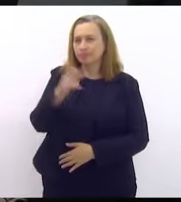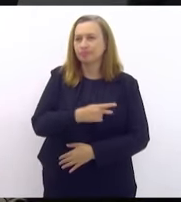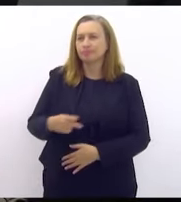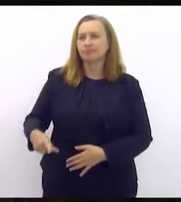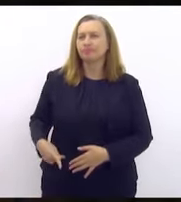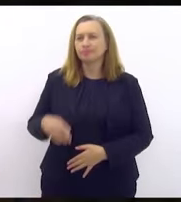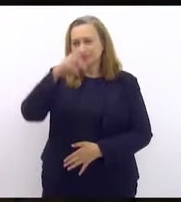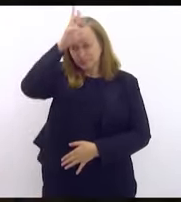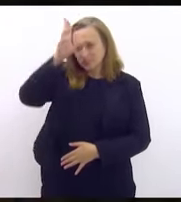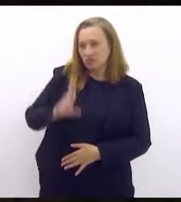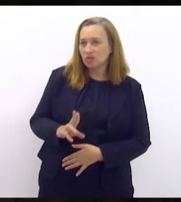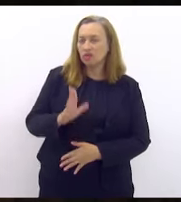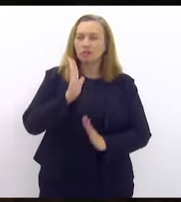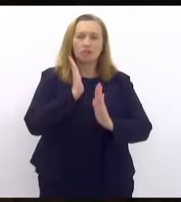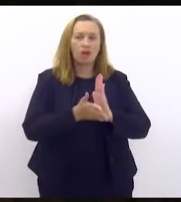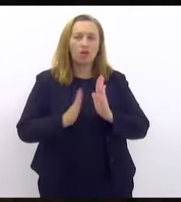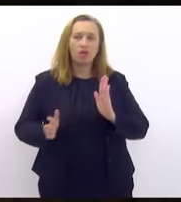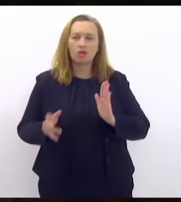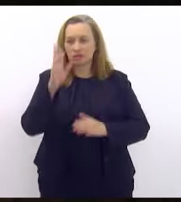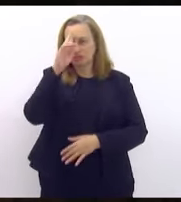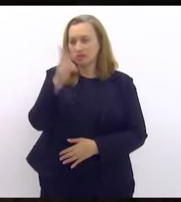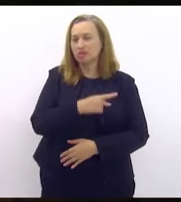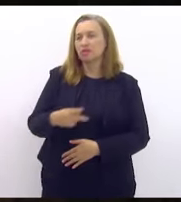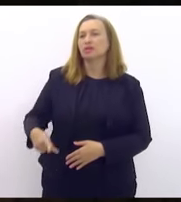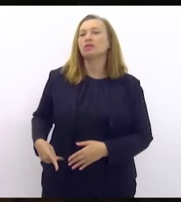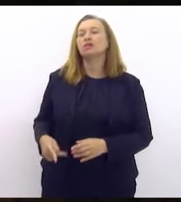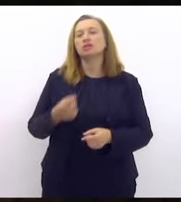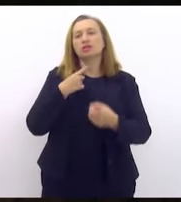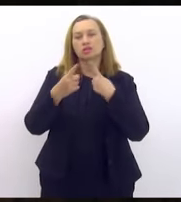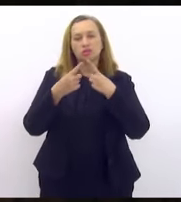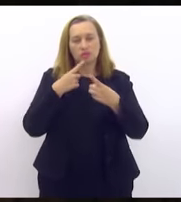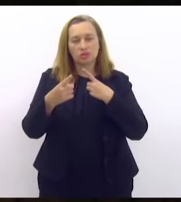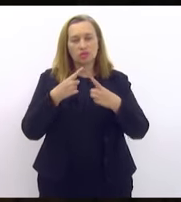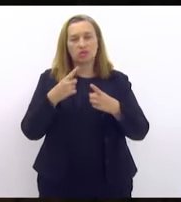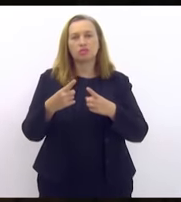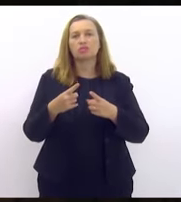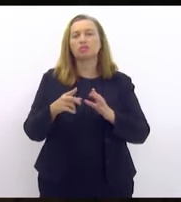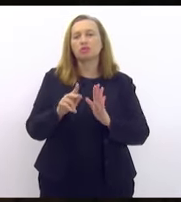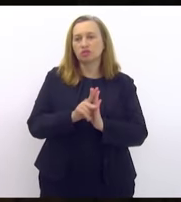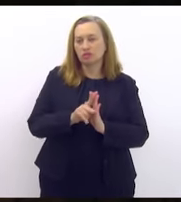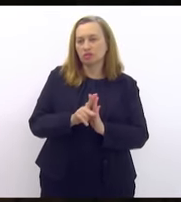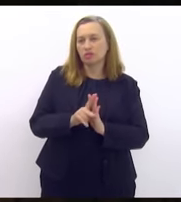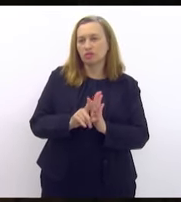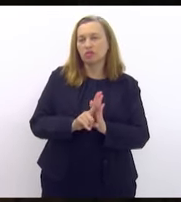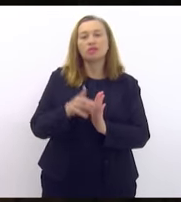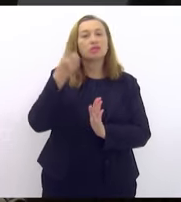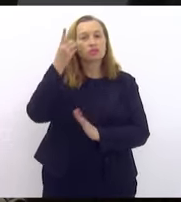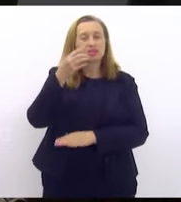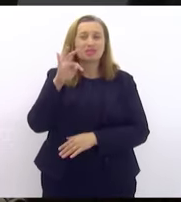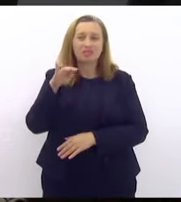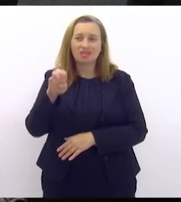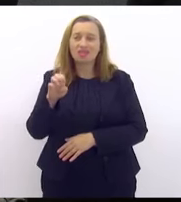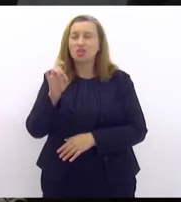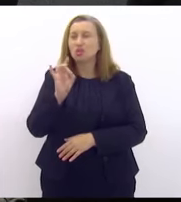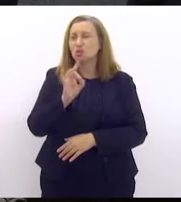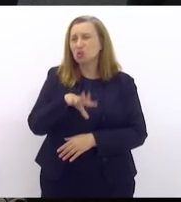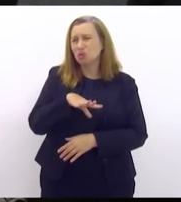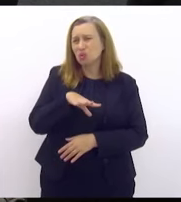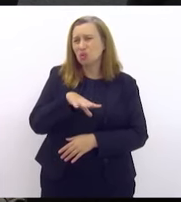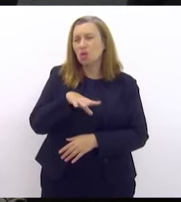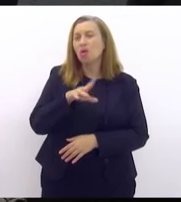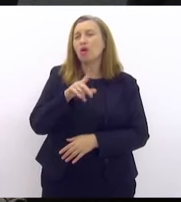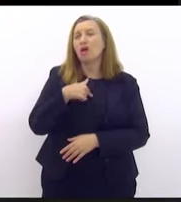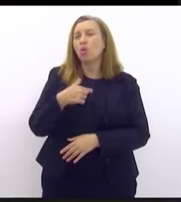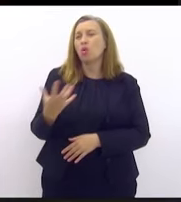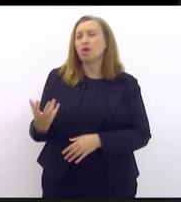Ju, pela ordem, presidente. Está na discussão do projeto. Deputada Franciane. Sim. Não, é só para... É que eu